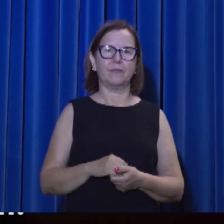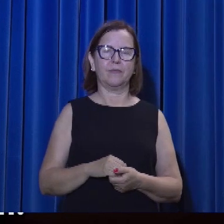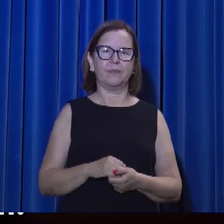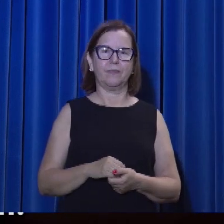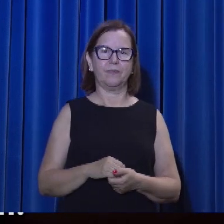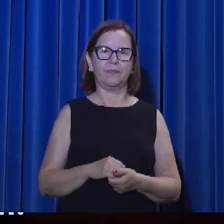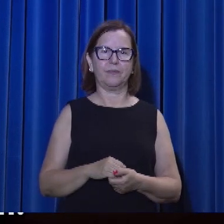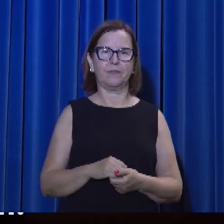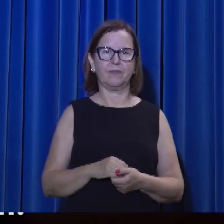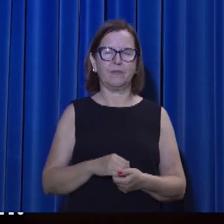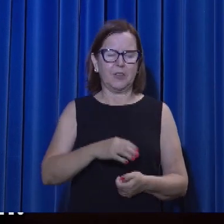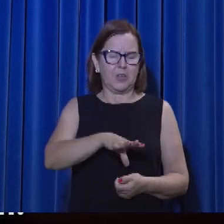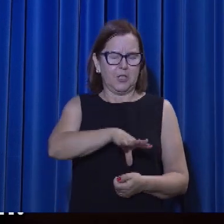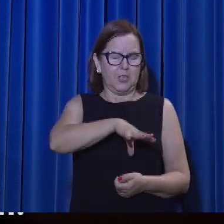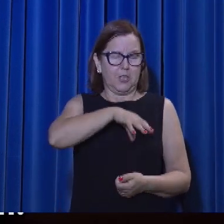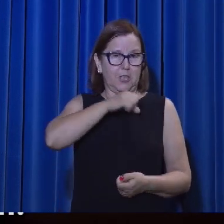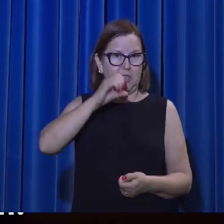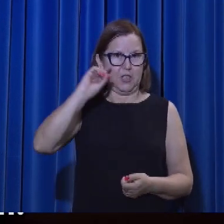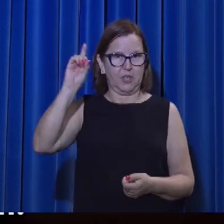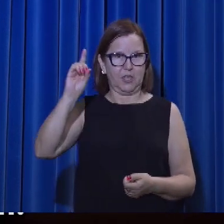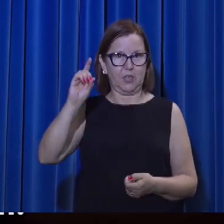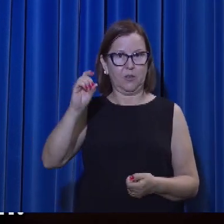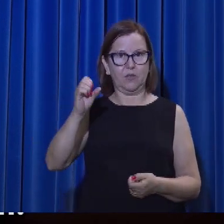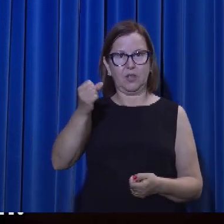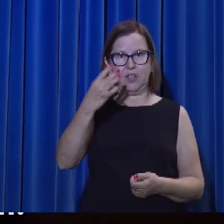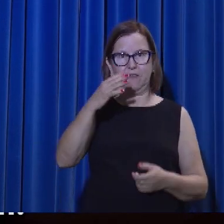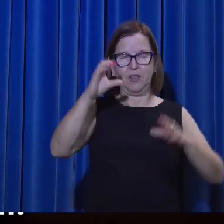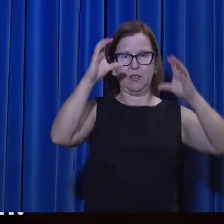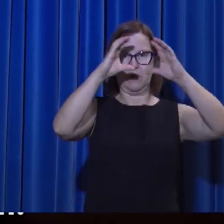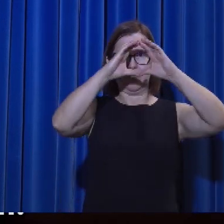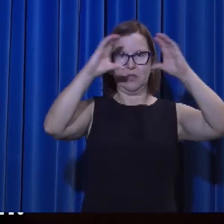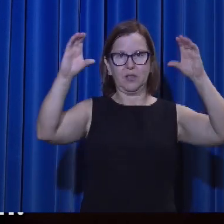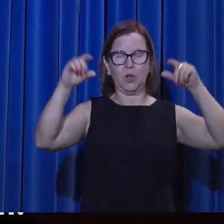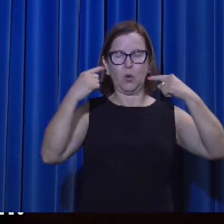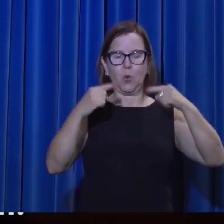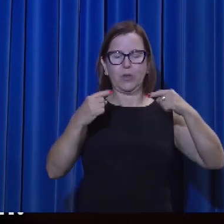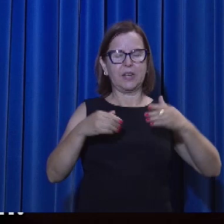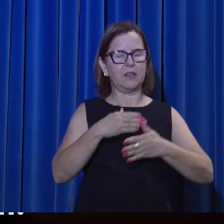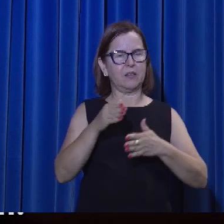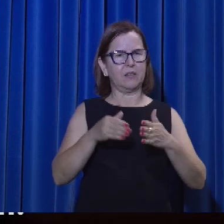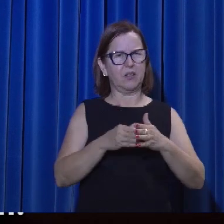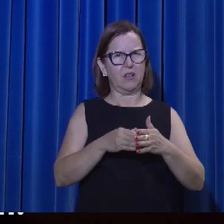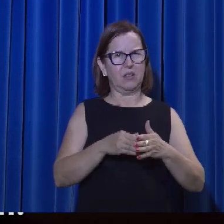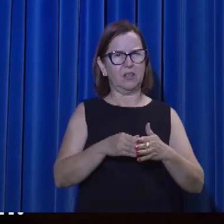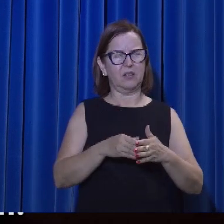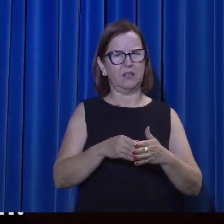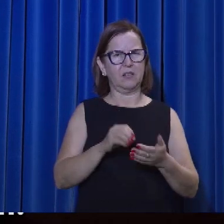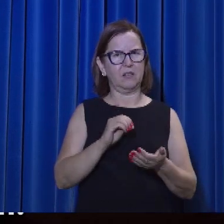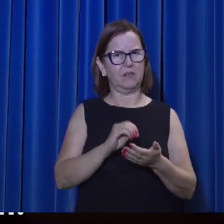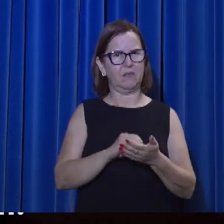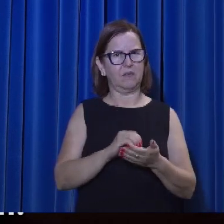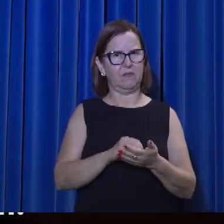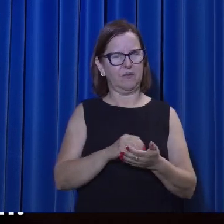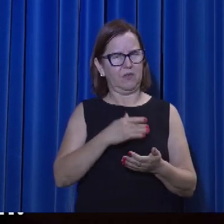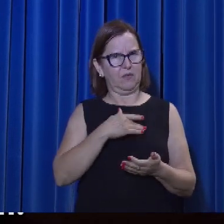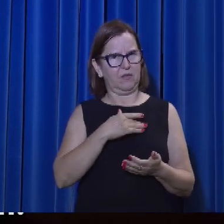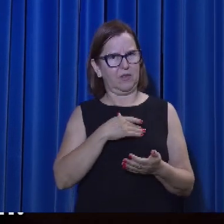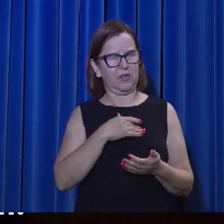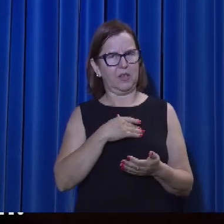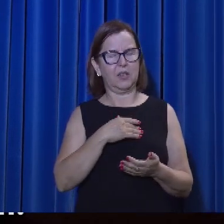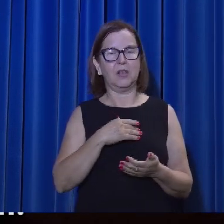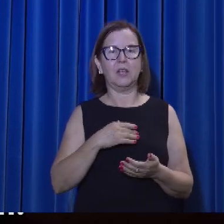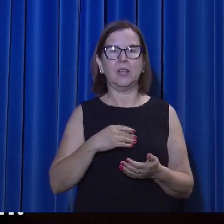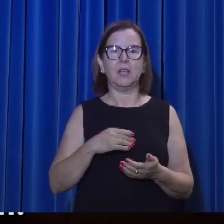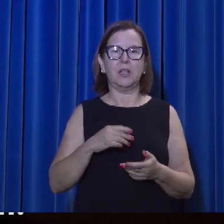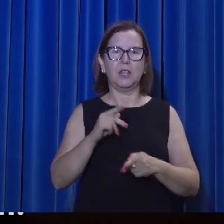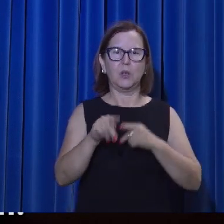A ira de Deus se revela do céu contra toda a impiedade e perversão dos homens que detêm a verdade